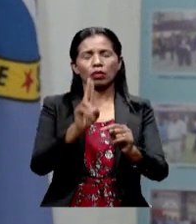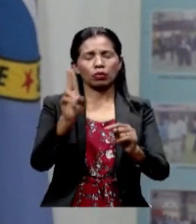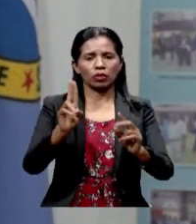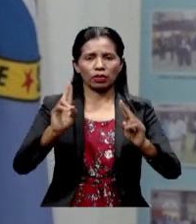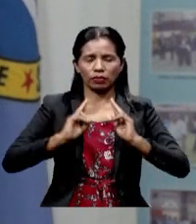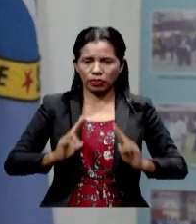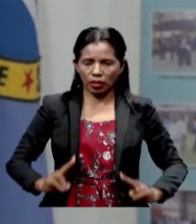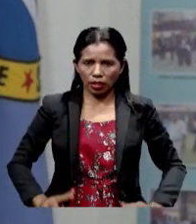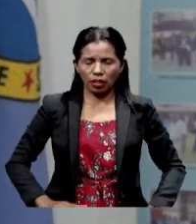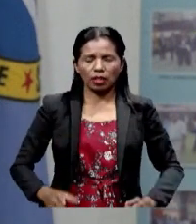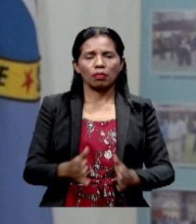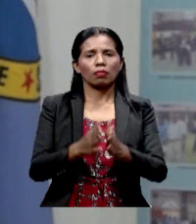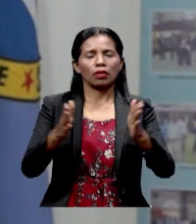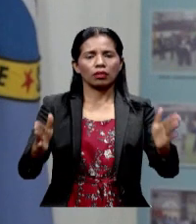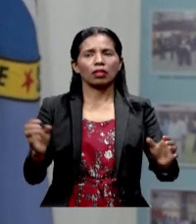besaran PSAT